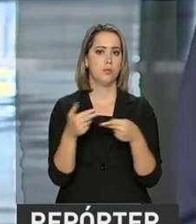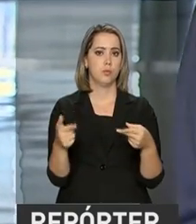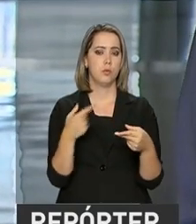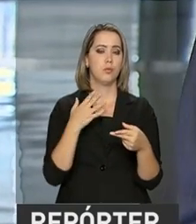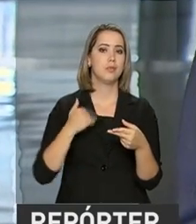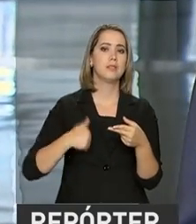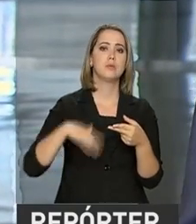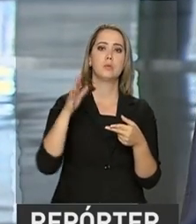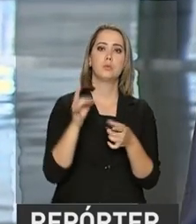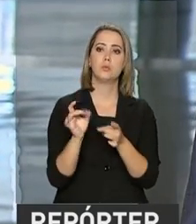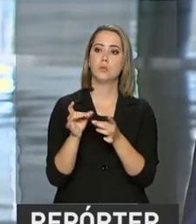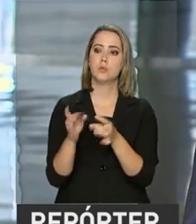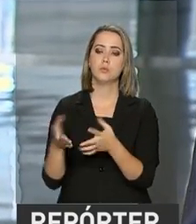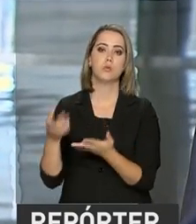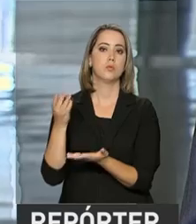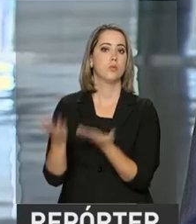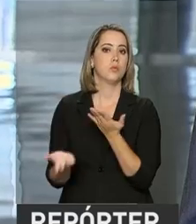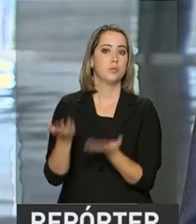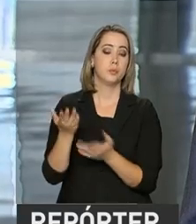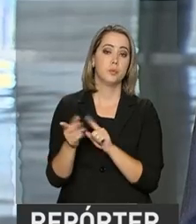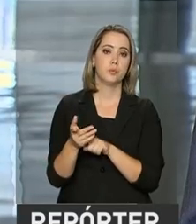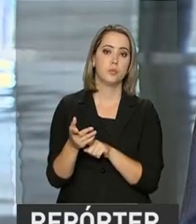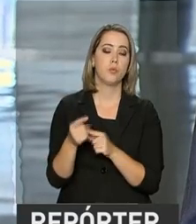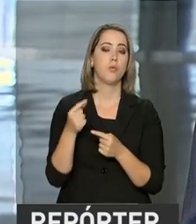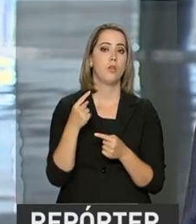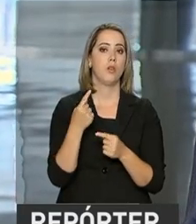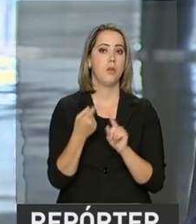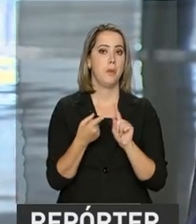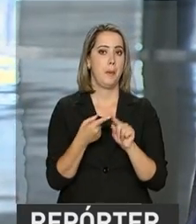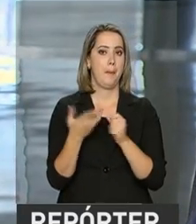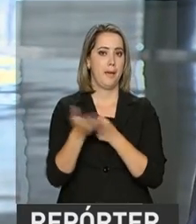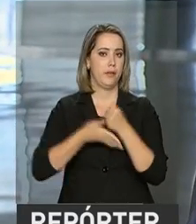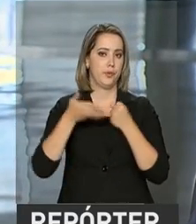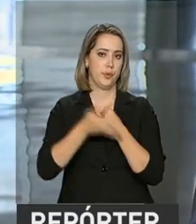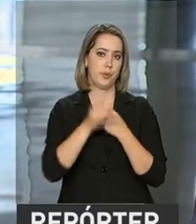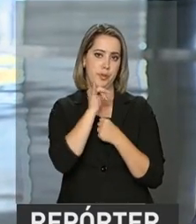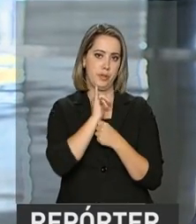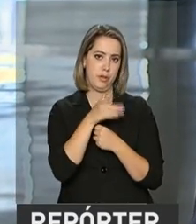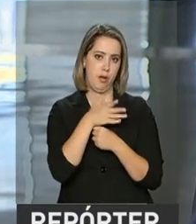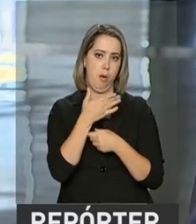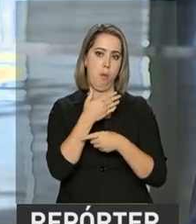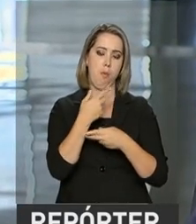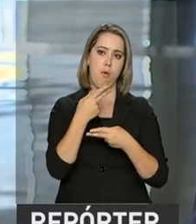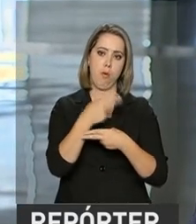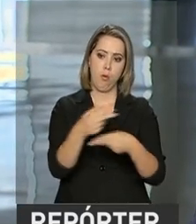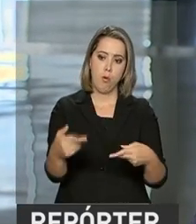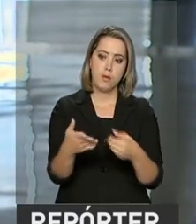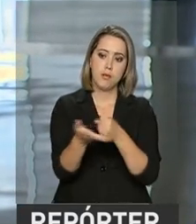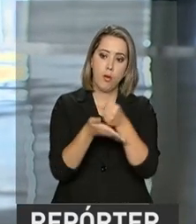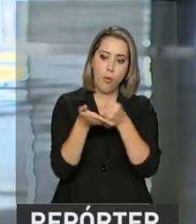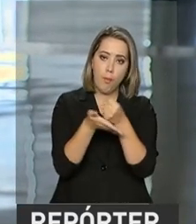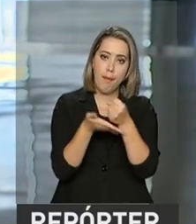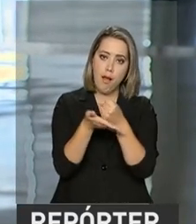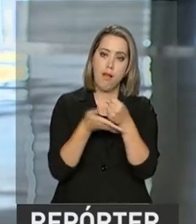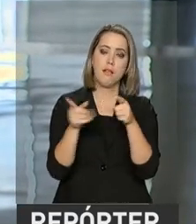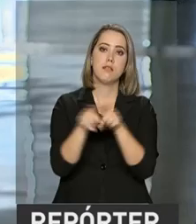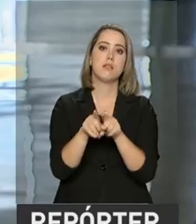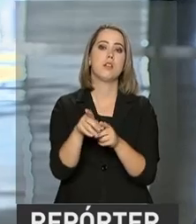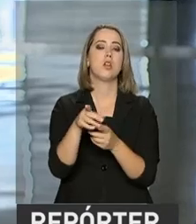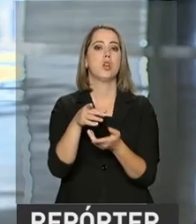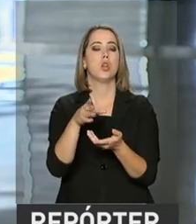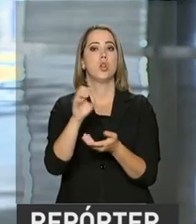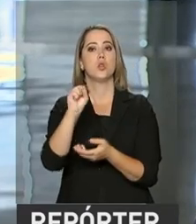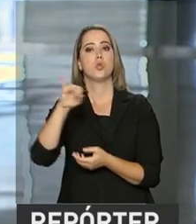parte da balança comercial brasileira tanto os produtos básicos que são matérias primas como por exemplo soja café e